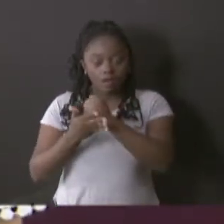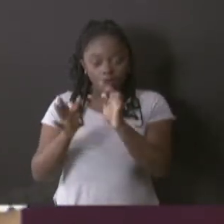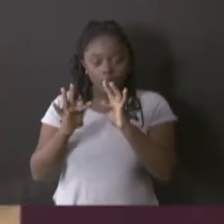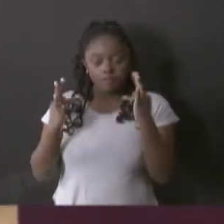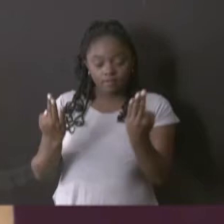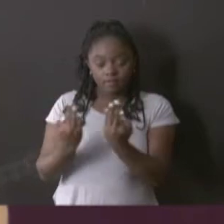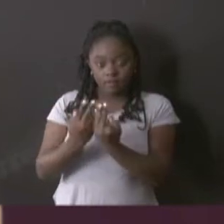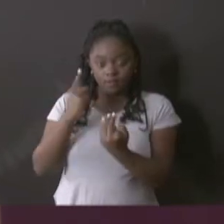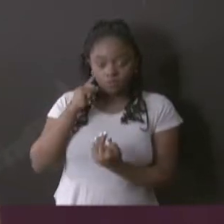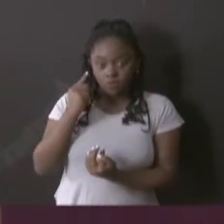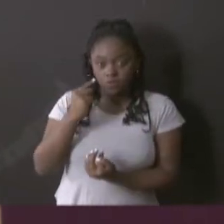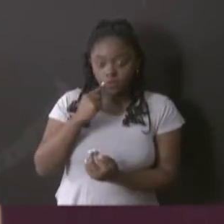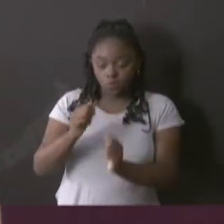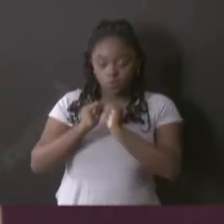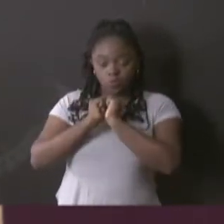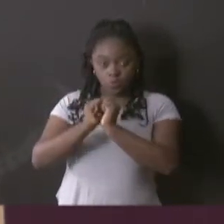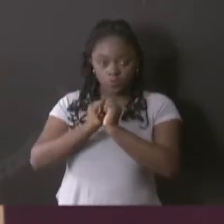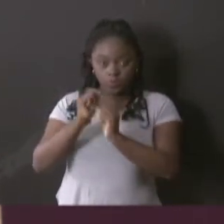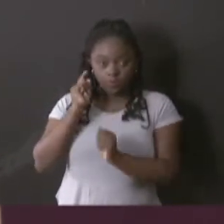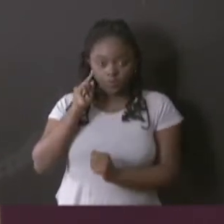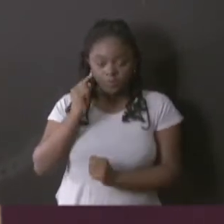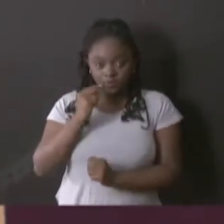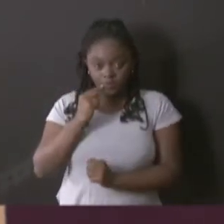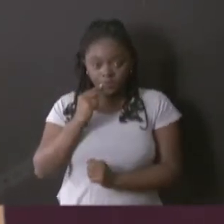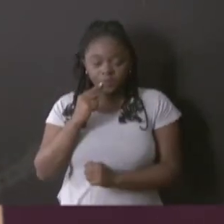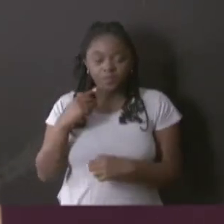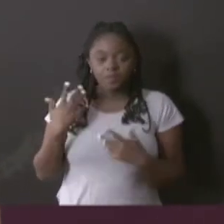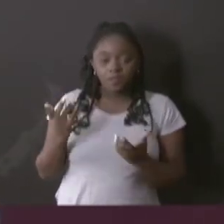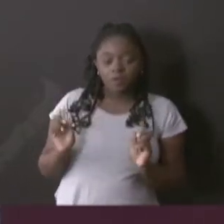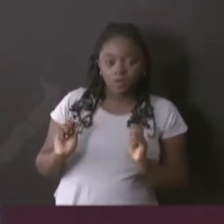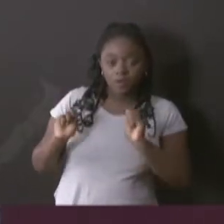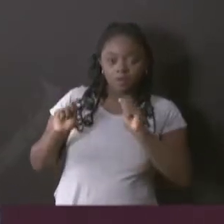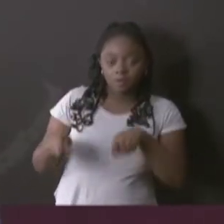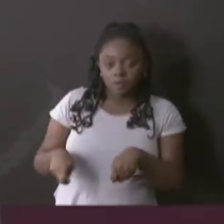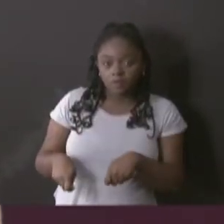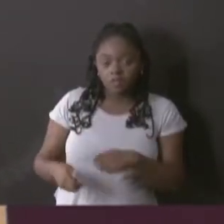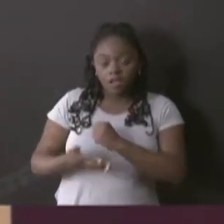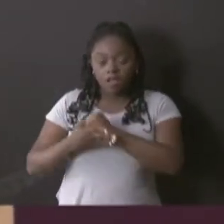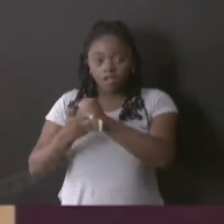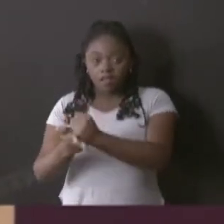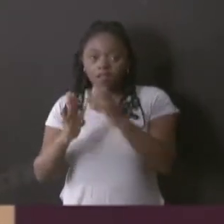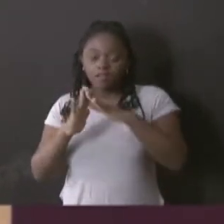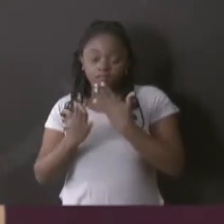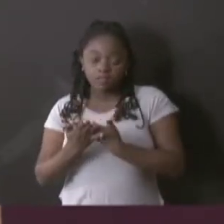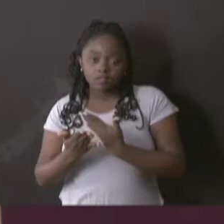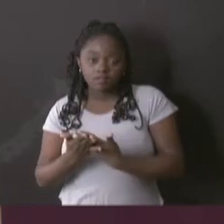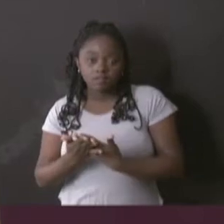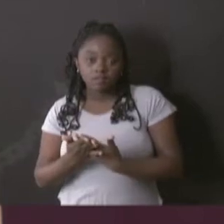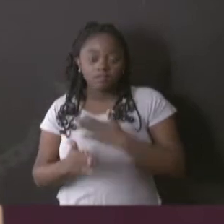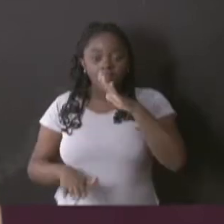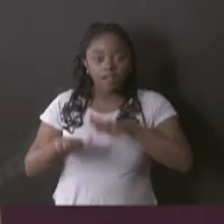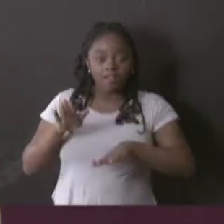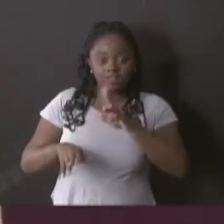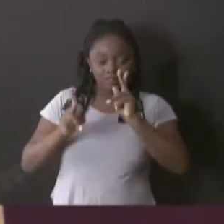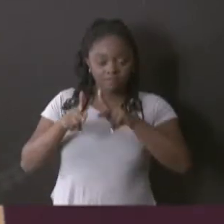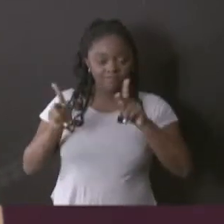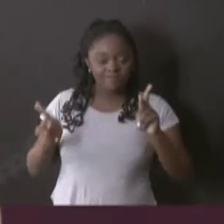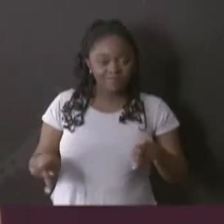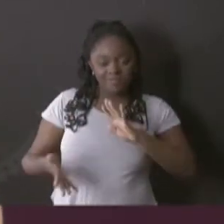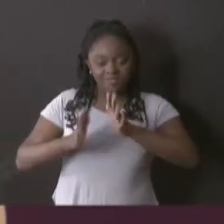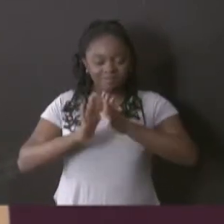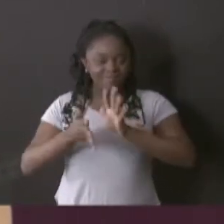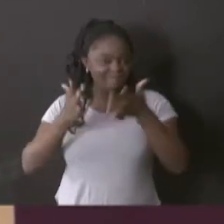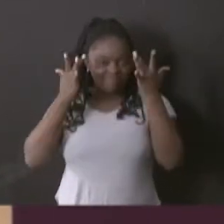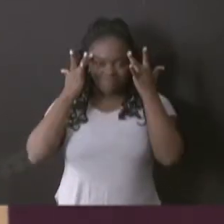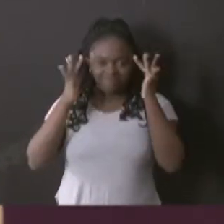surdo, com ele, né? Então, eu posso ir fazer uma intervenção na escola, porque muitas vezes a professora não vai saber a língua de